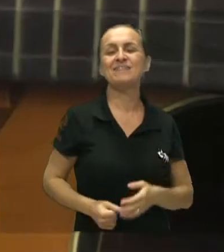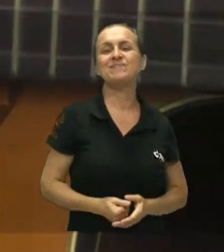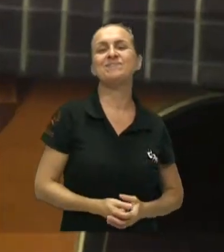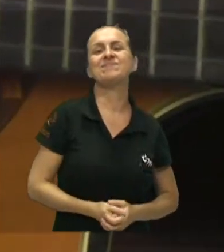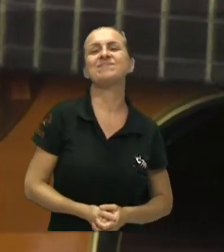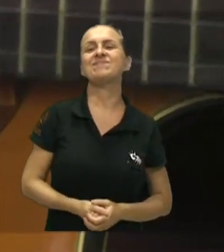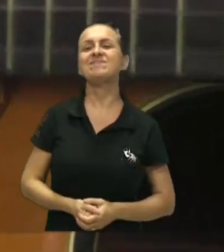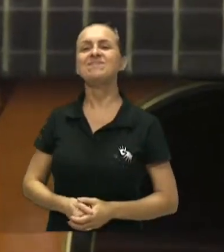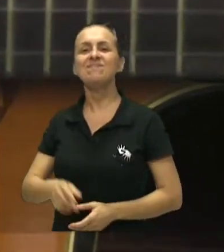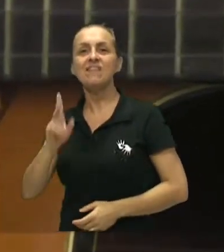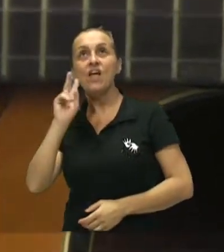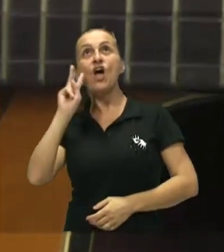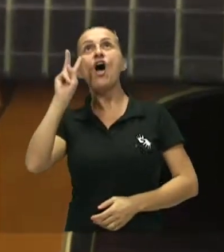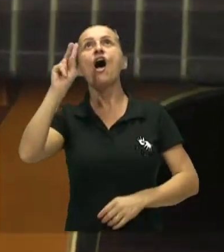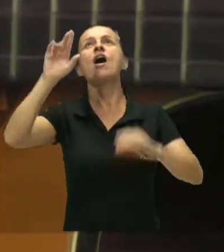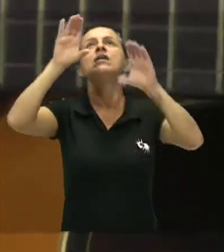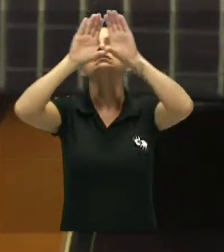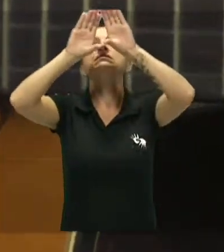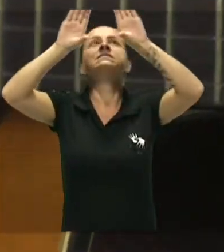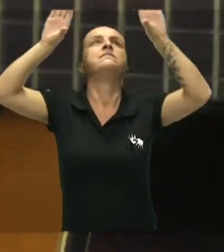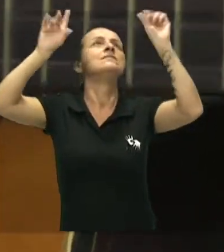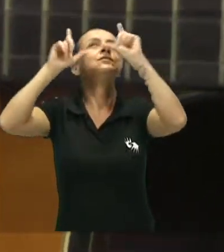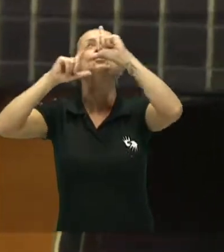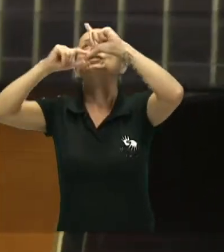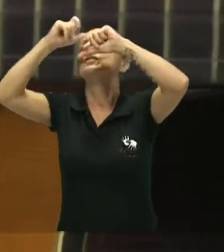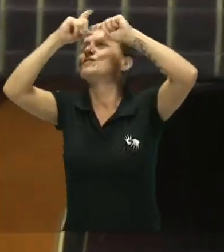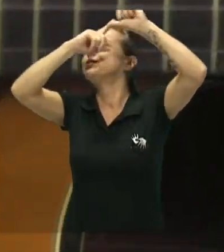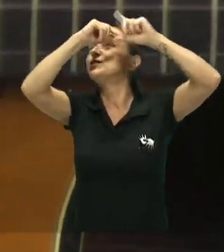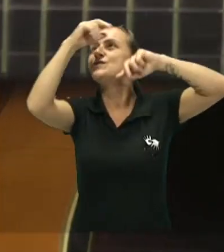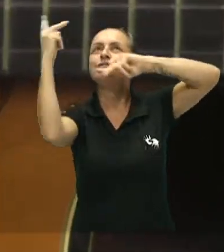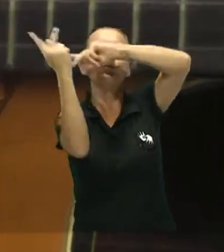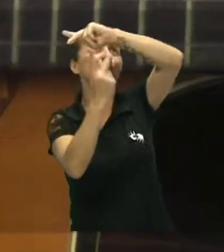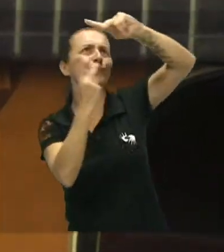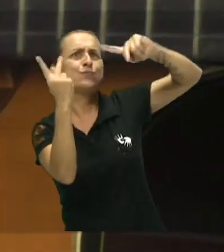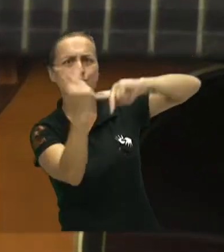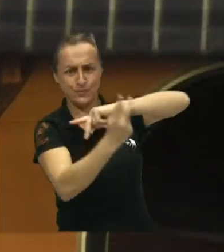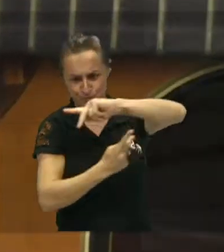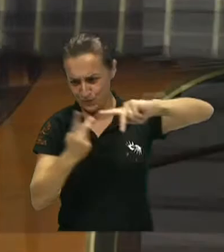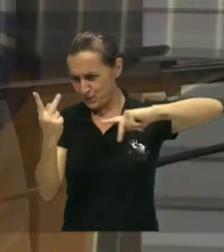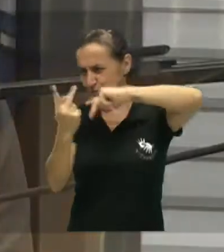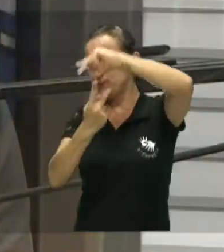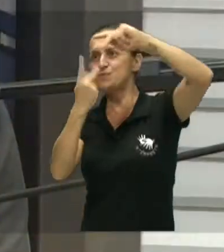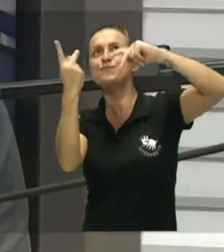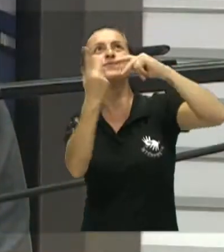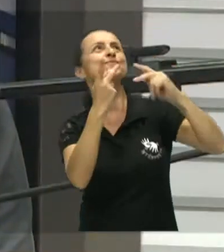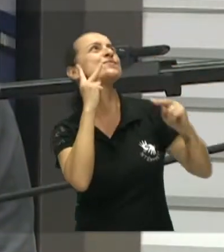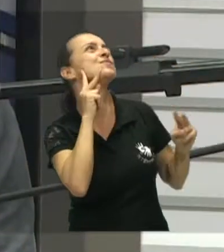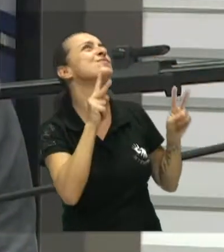Uma chuva de estrelas, os astros todos a